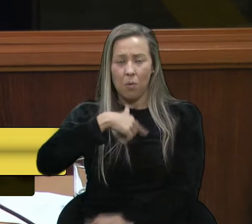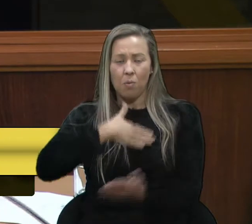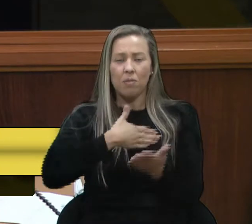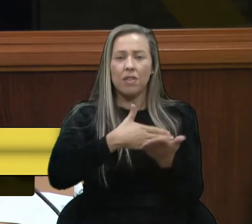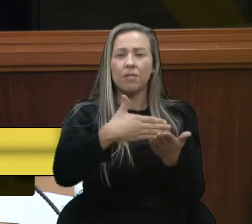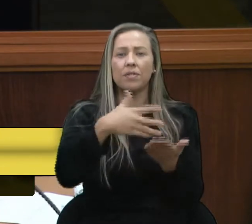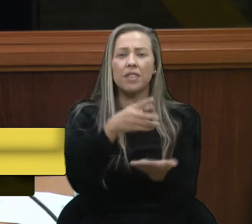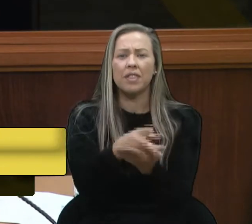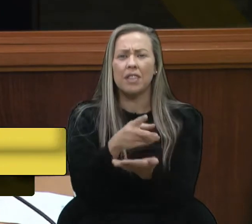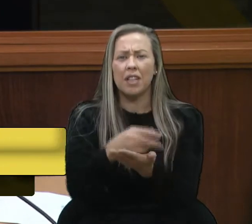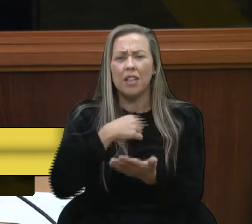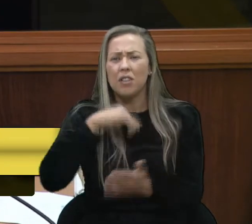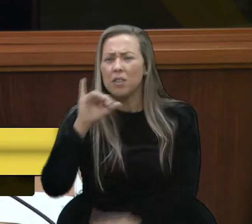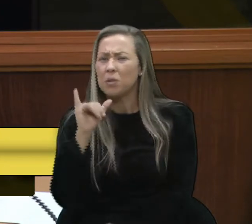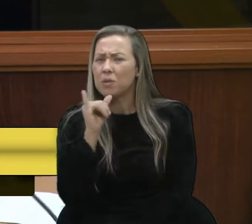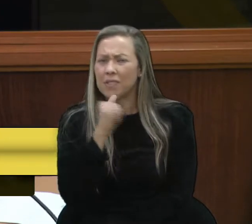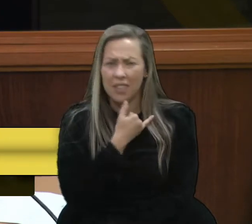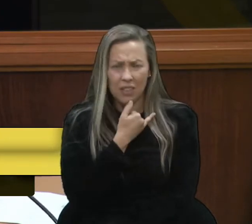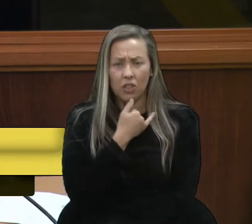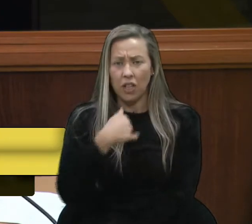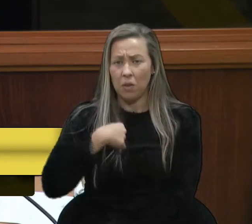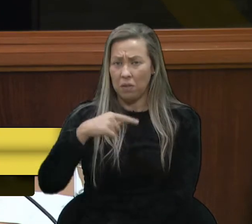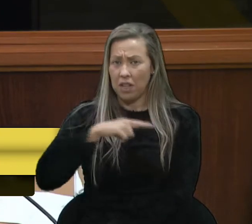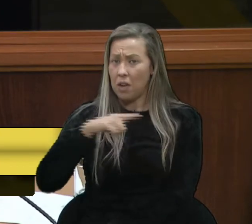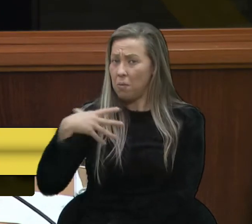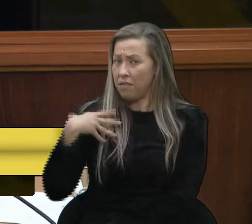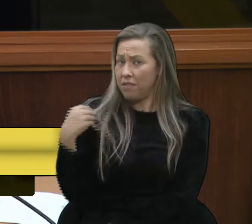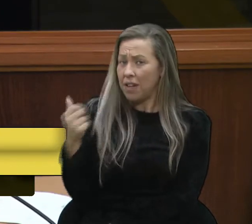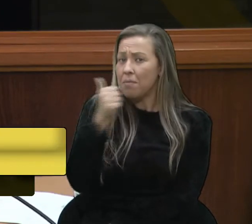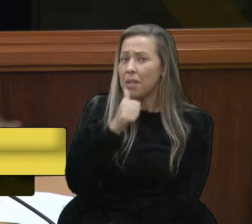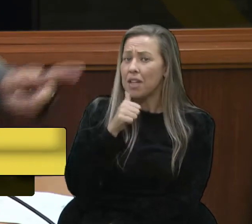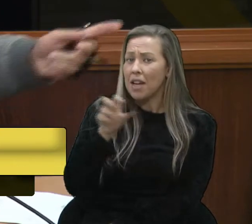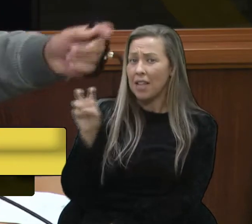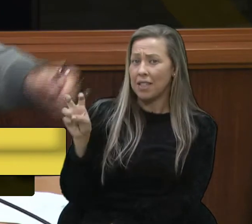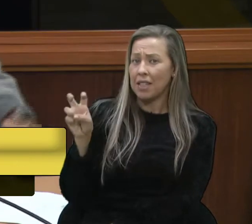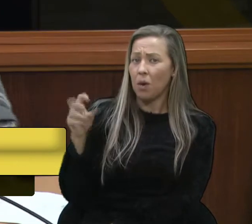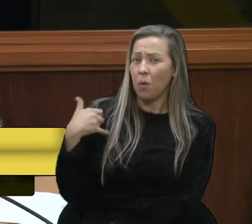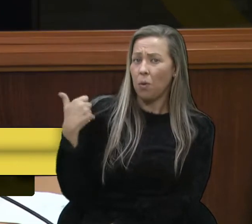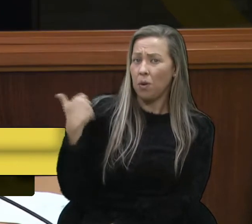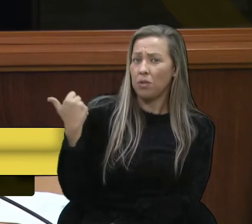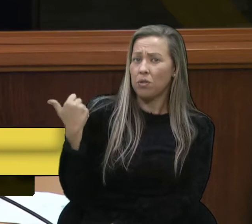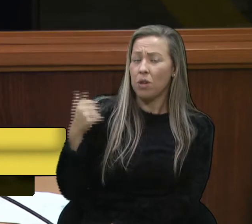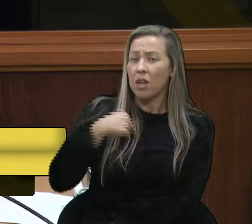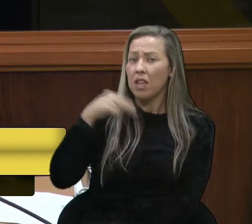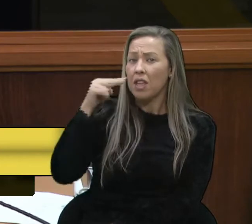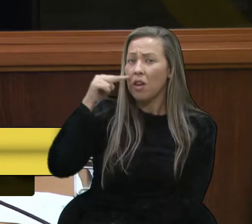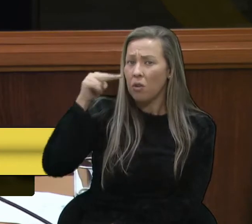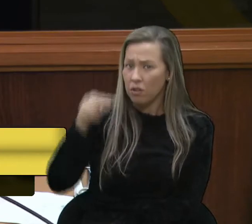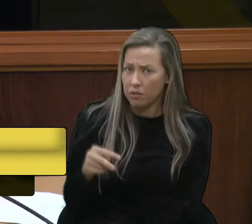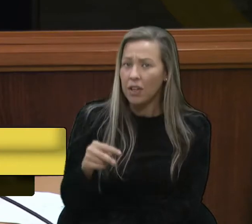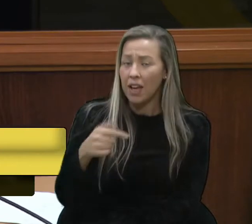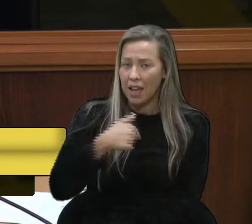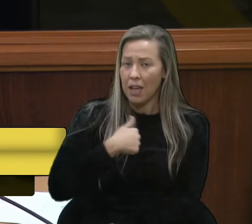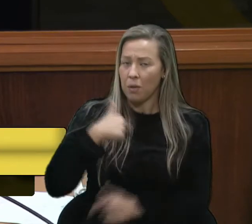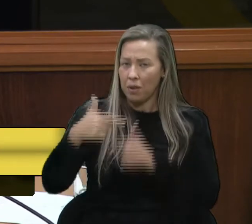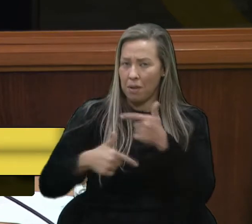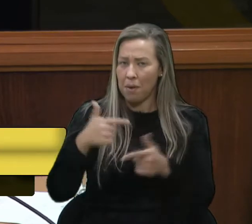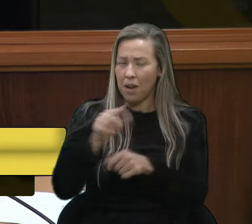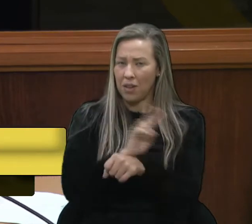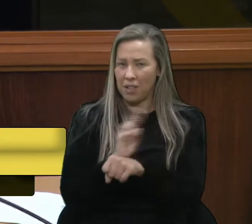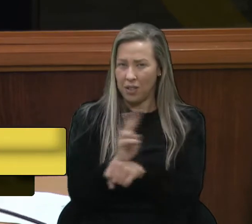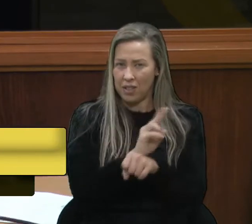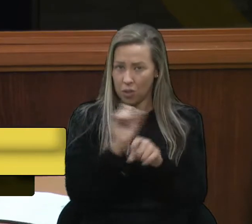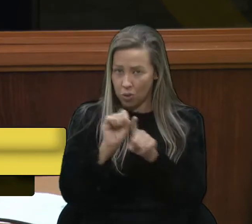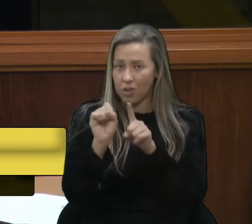muito chateado, né, porque eu tenho uma filha de 5 anos e há poucos dias eu peguei um caso, porque eu sou assistente social também, além de